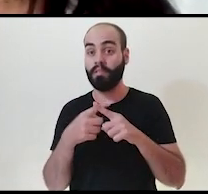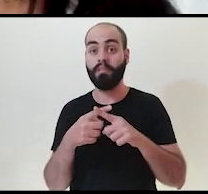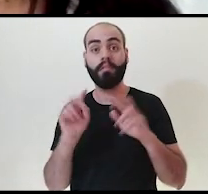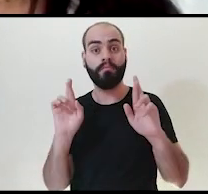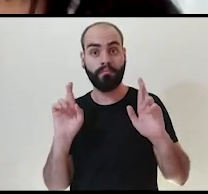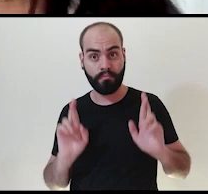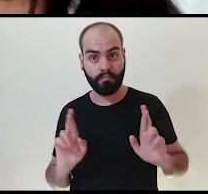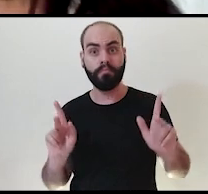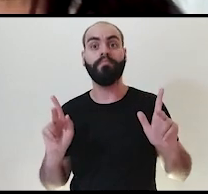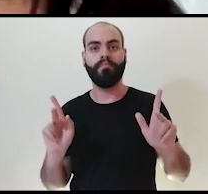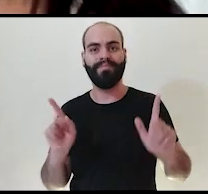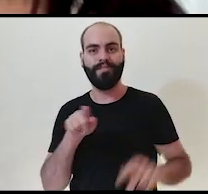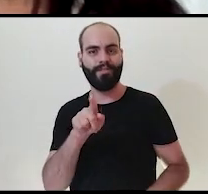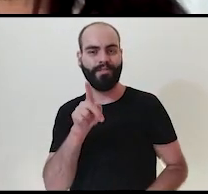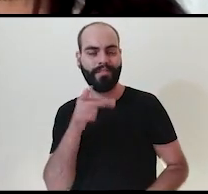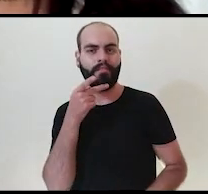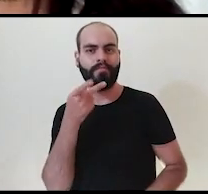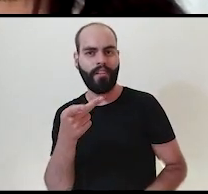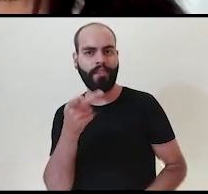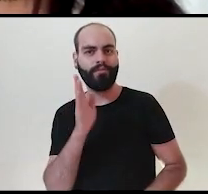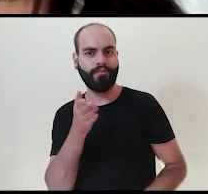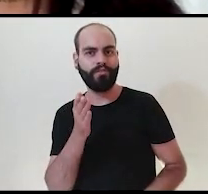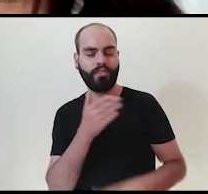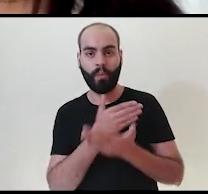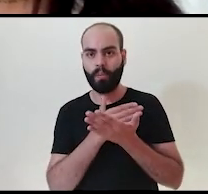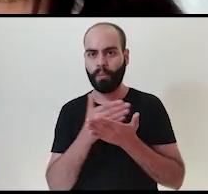Então, é o que você falou já no início e agora